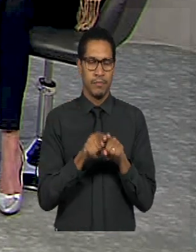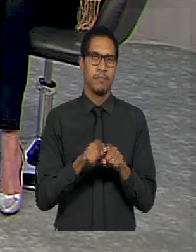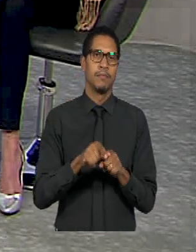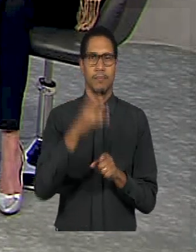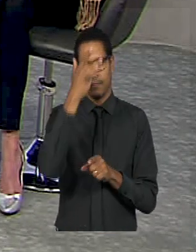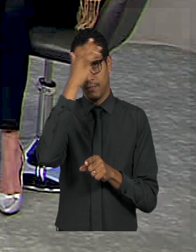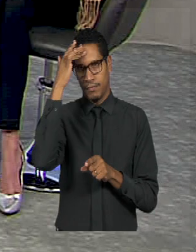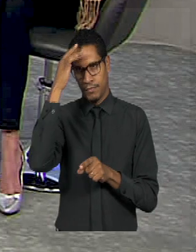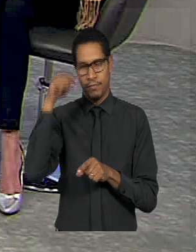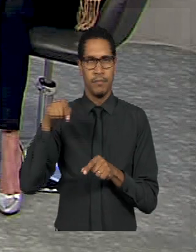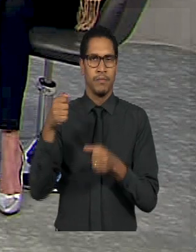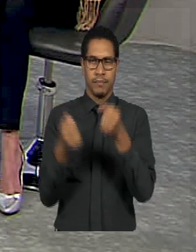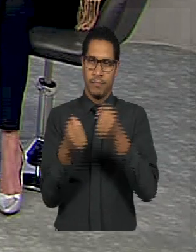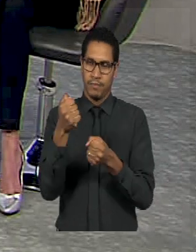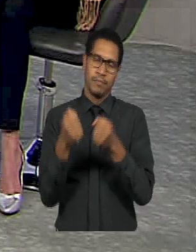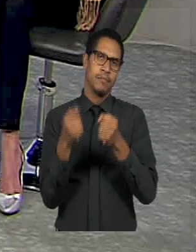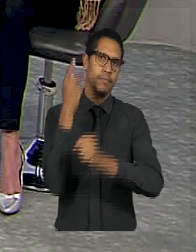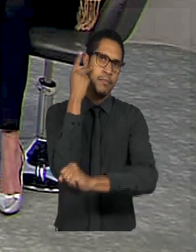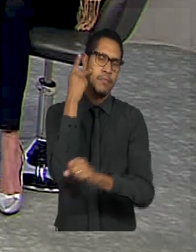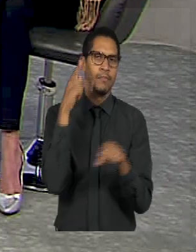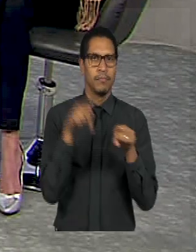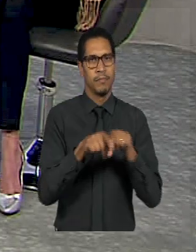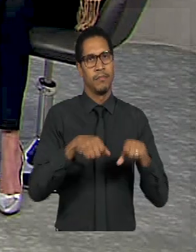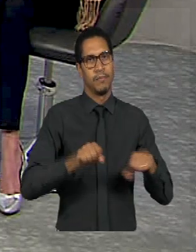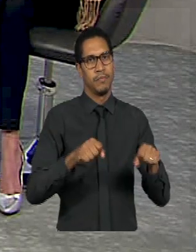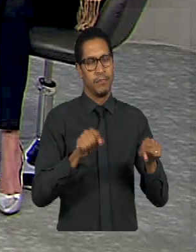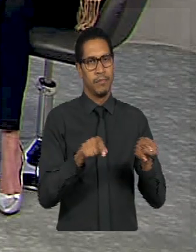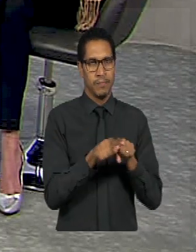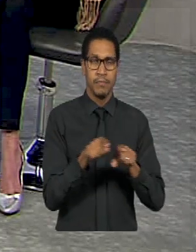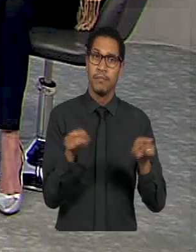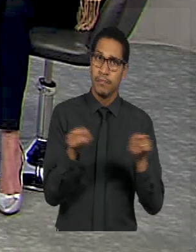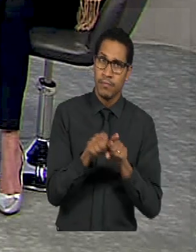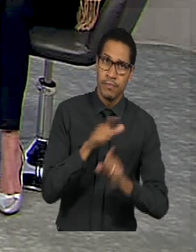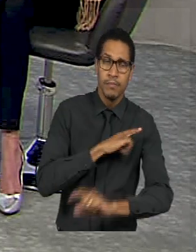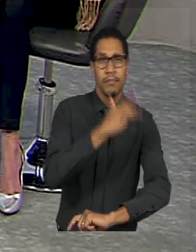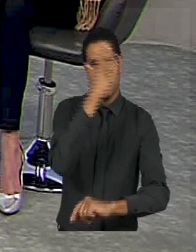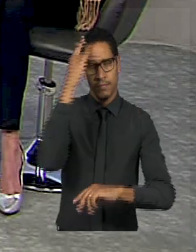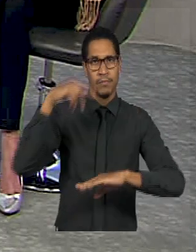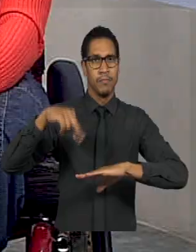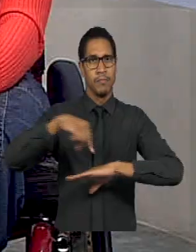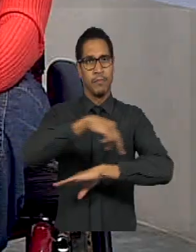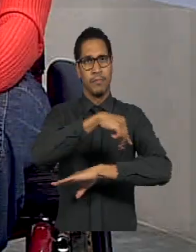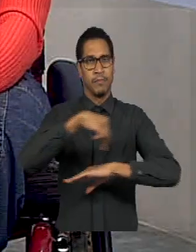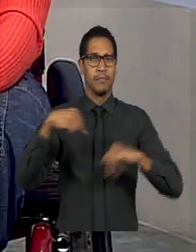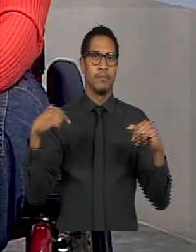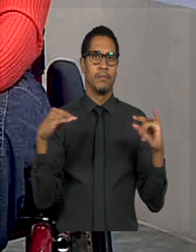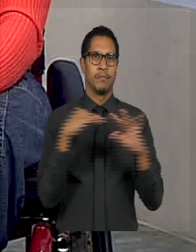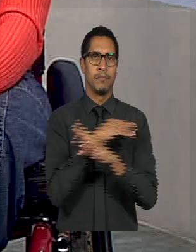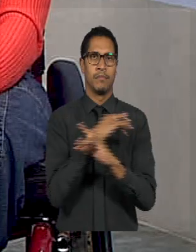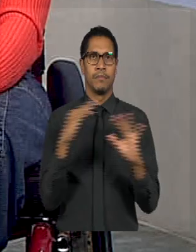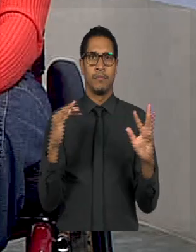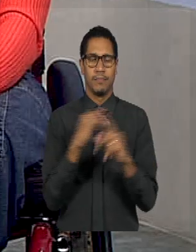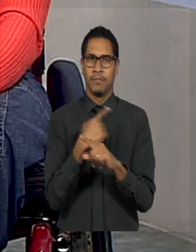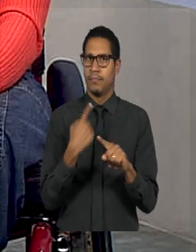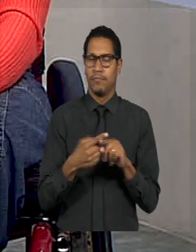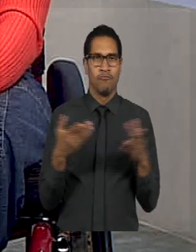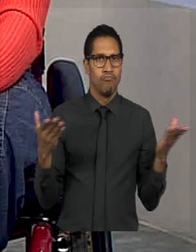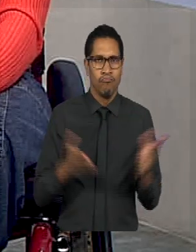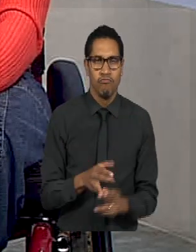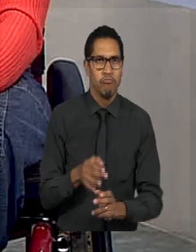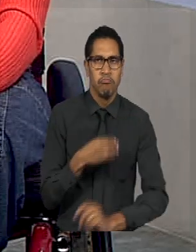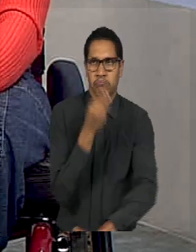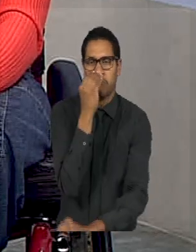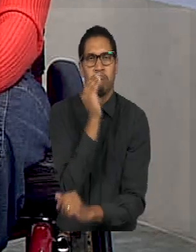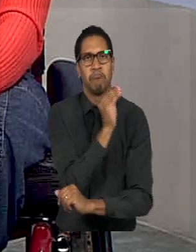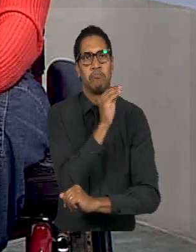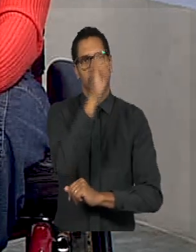dos motoqueiros de São Paulo. E inclusive os pedestres também, né? Porque hoje em dia ninguém mais está respeitando o amarelo.